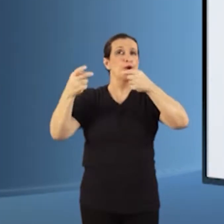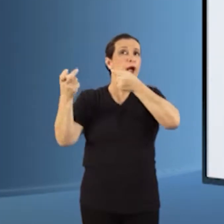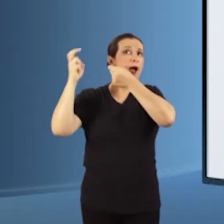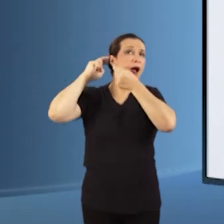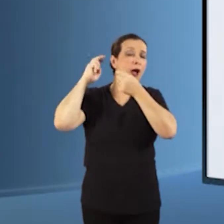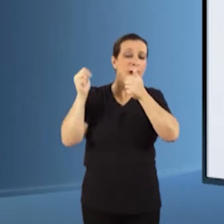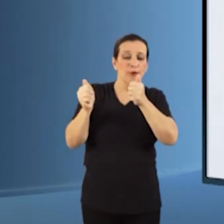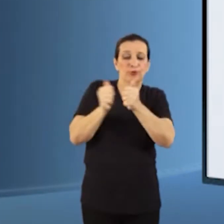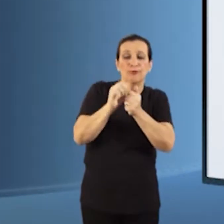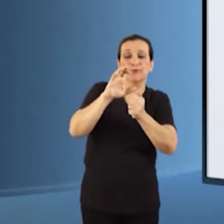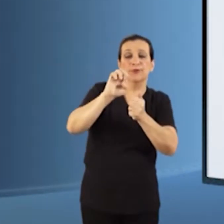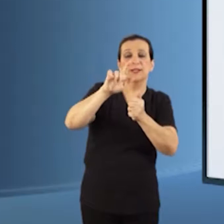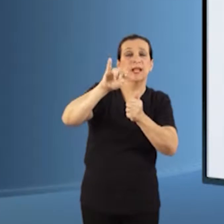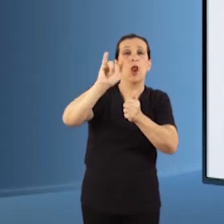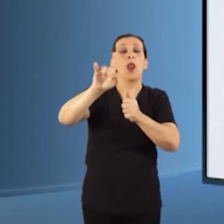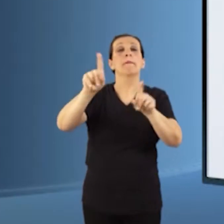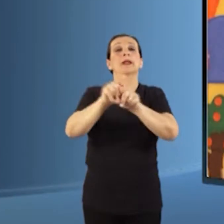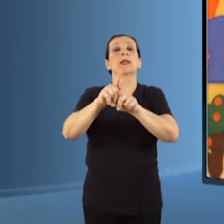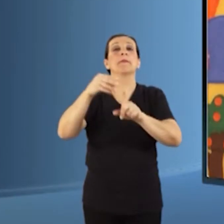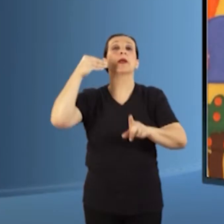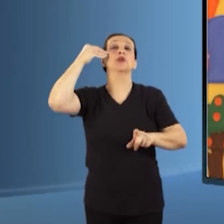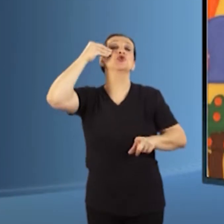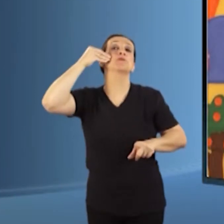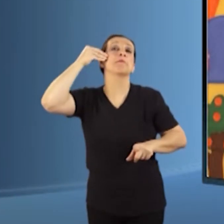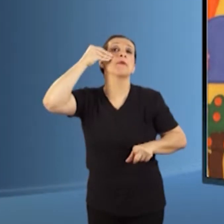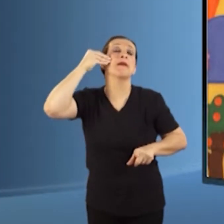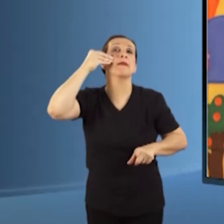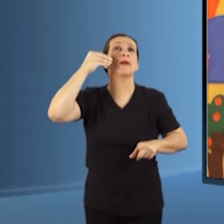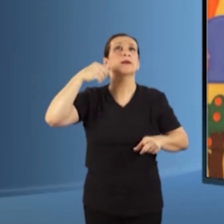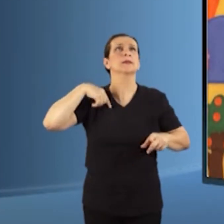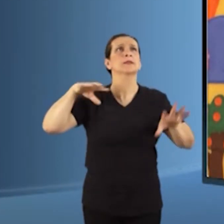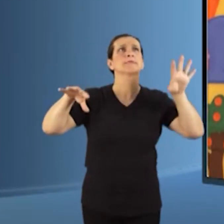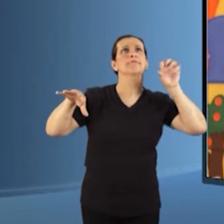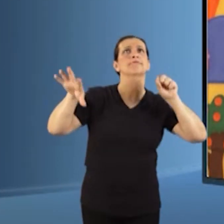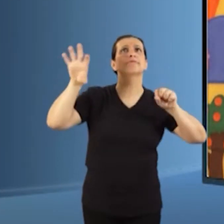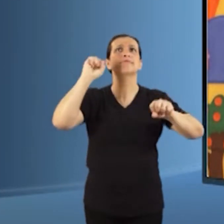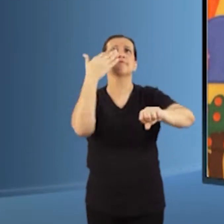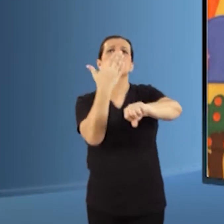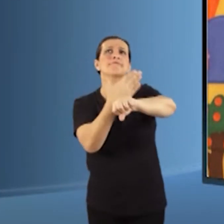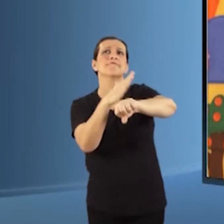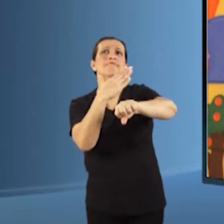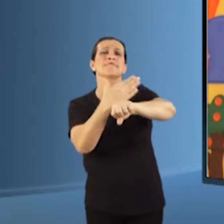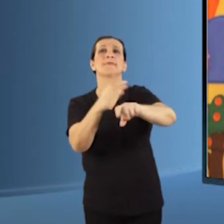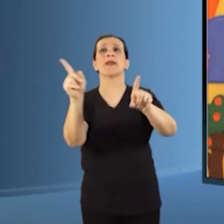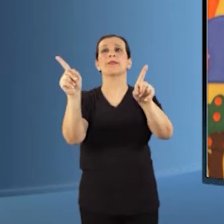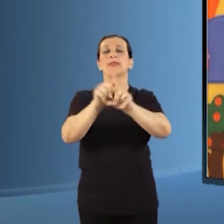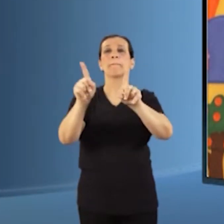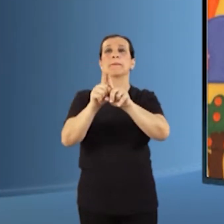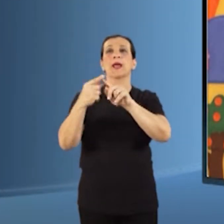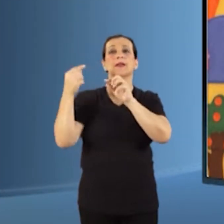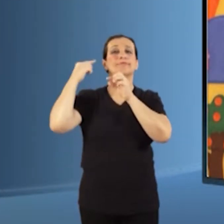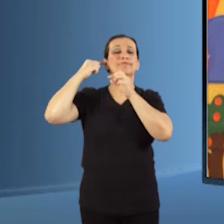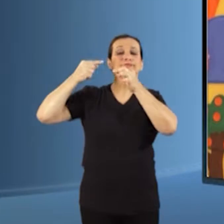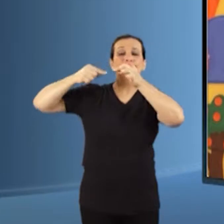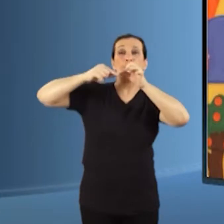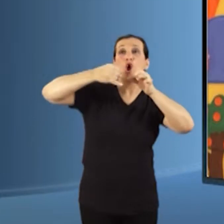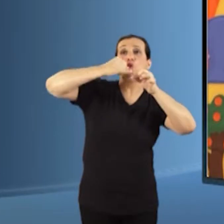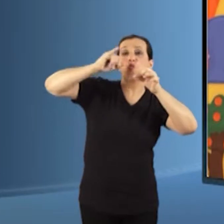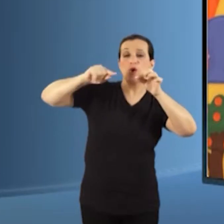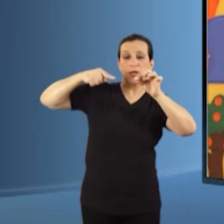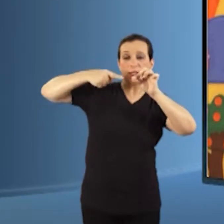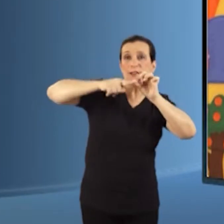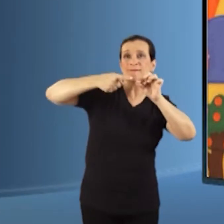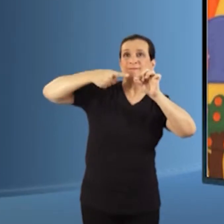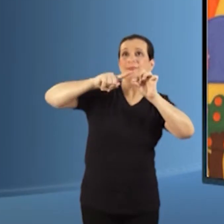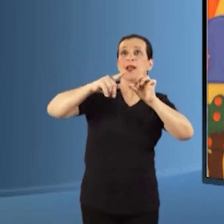em relação às células, mas ela varia com a experiência auditiva, ela varia com a própria impedância do eletrodo, a parte